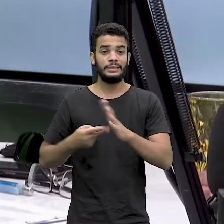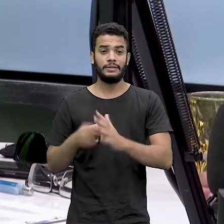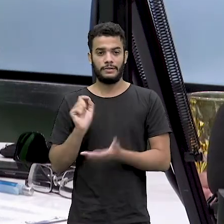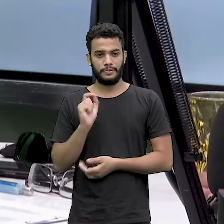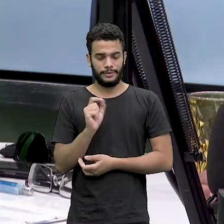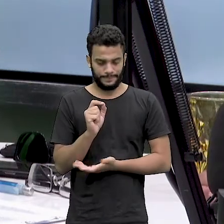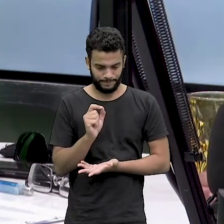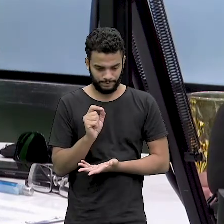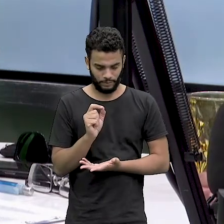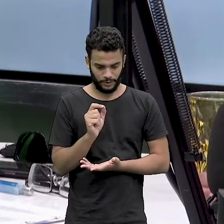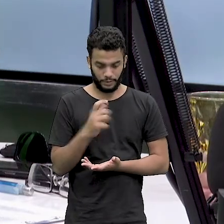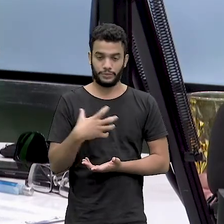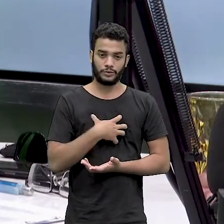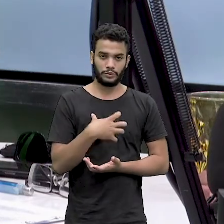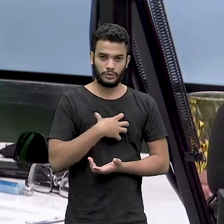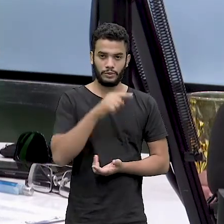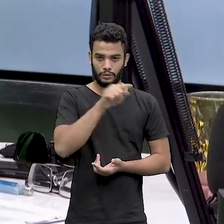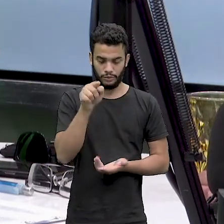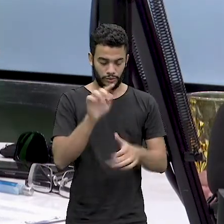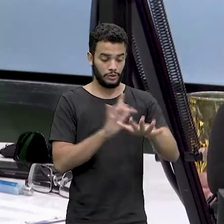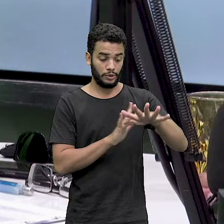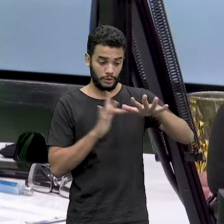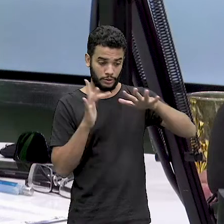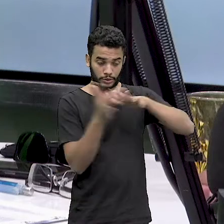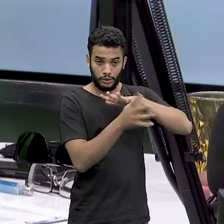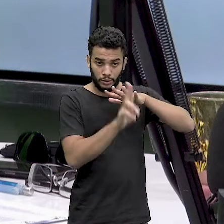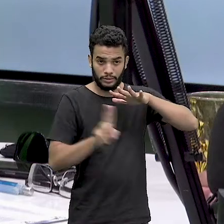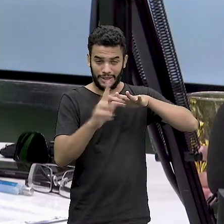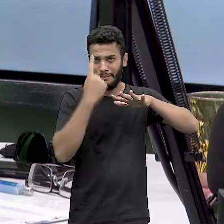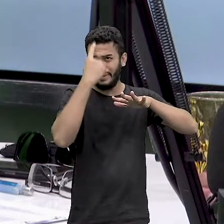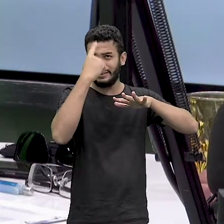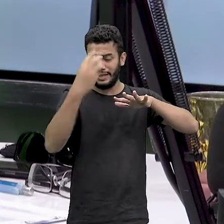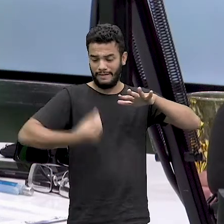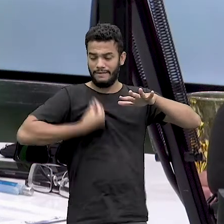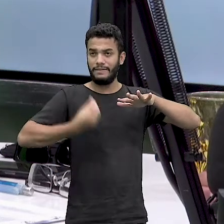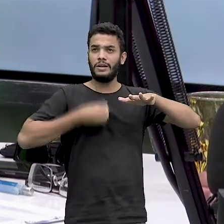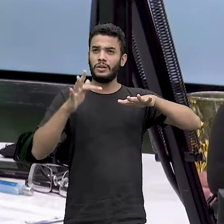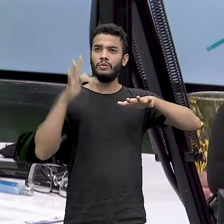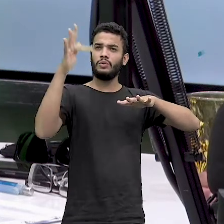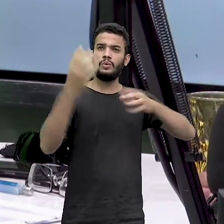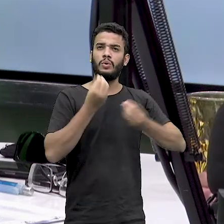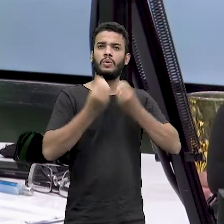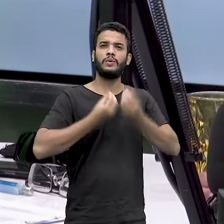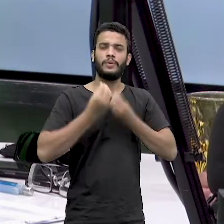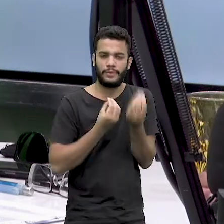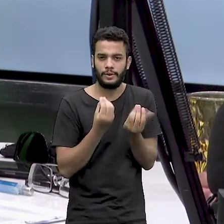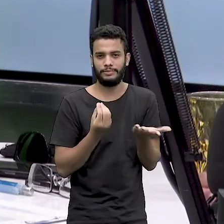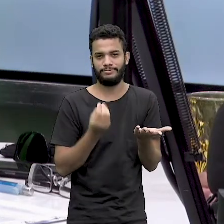utilizar o uso que você faz das redes sociais pensando no seu futuro. Acho que é fundamental isso, né?